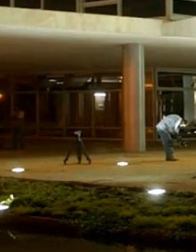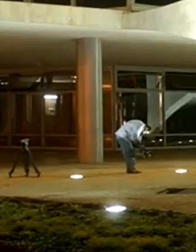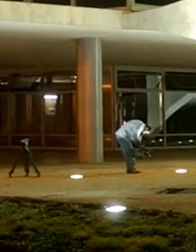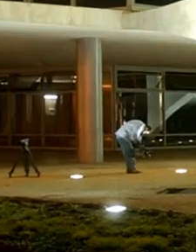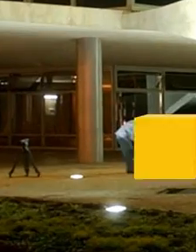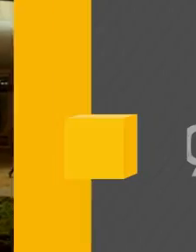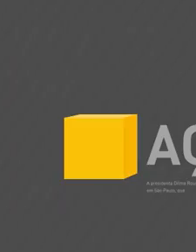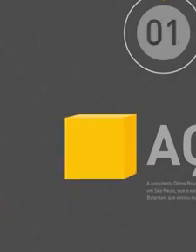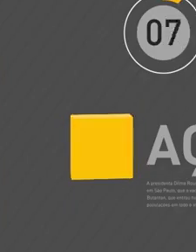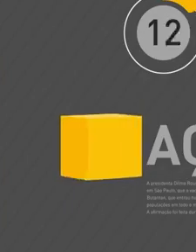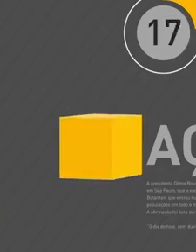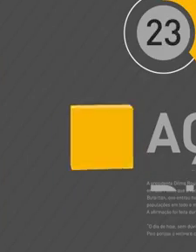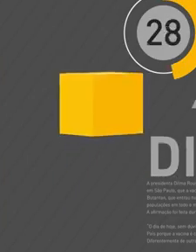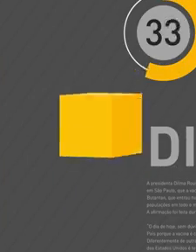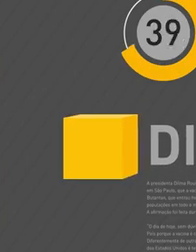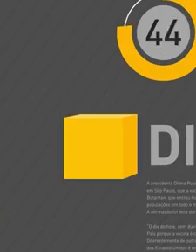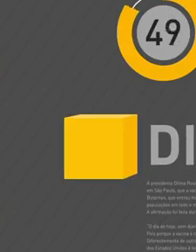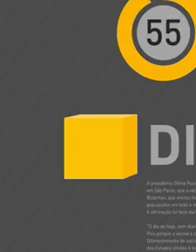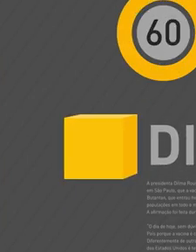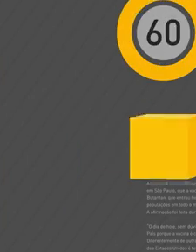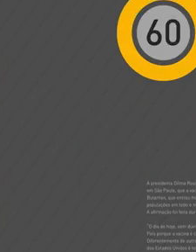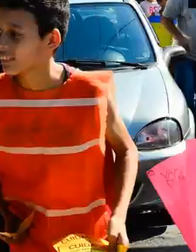Federal ah